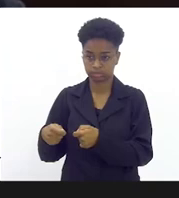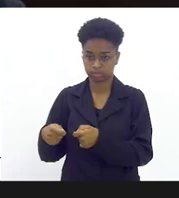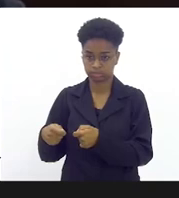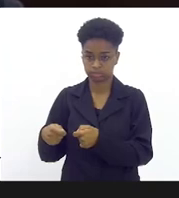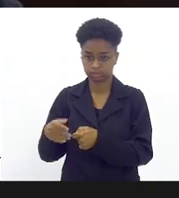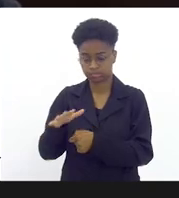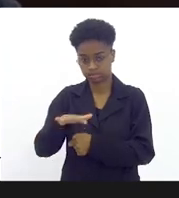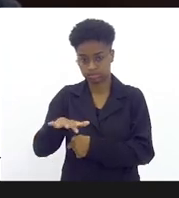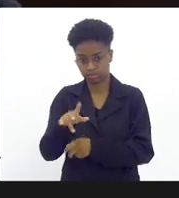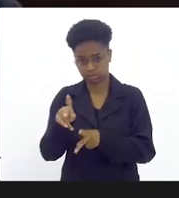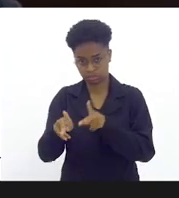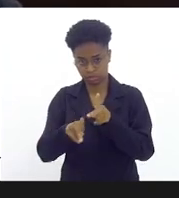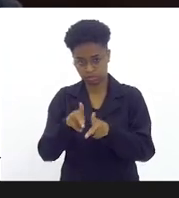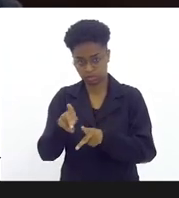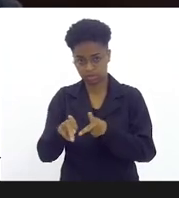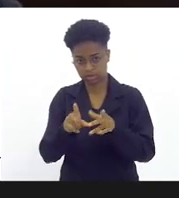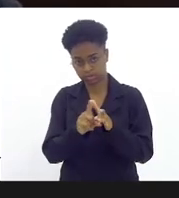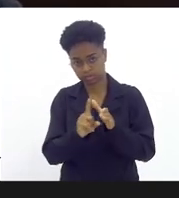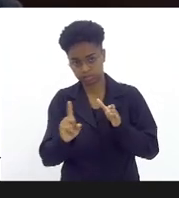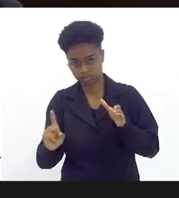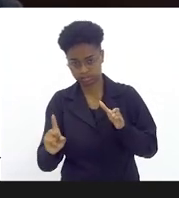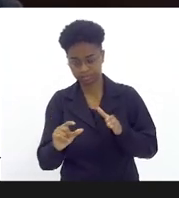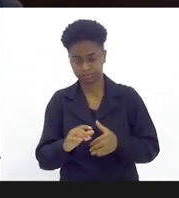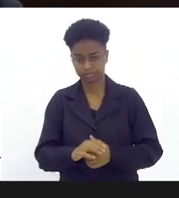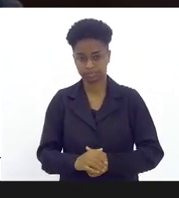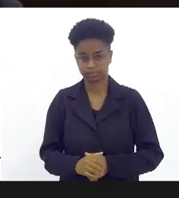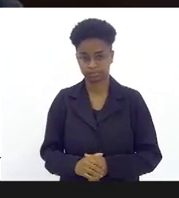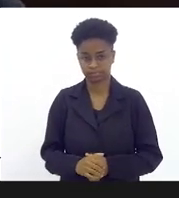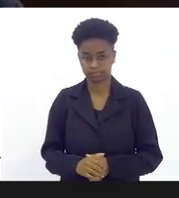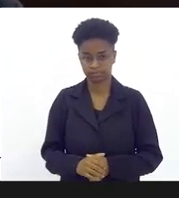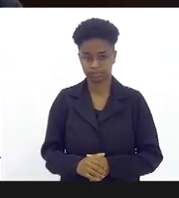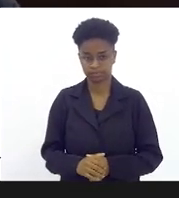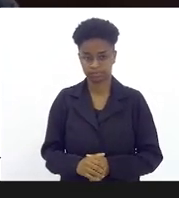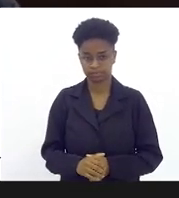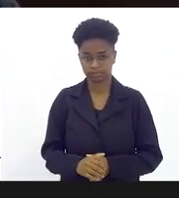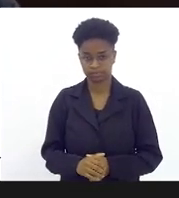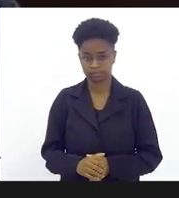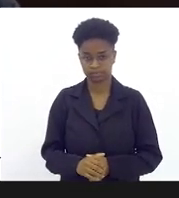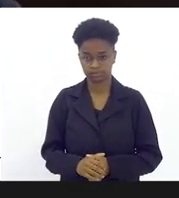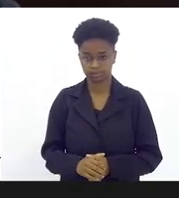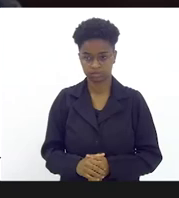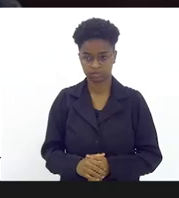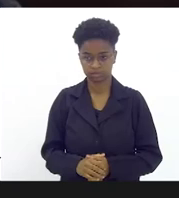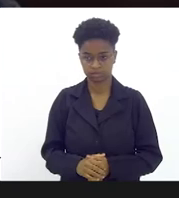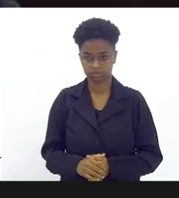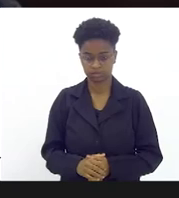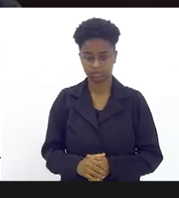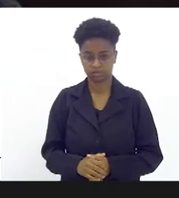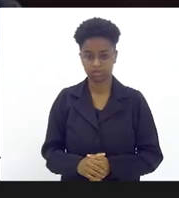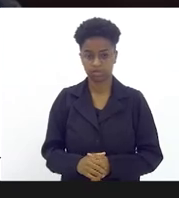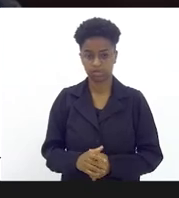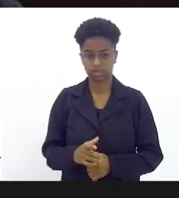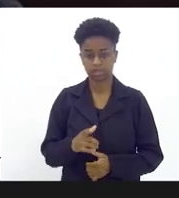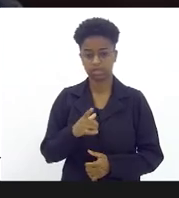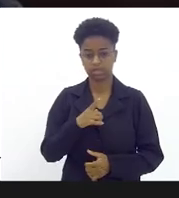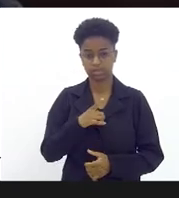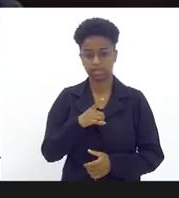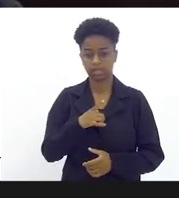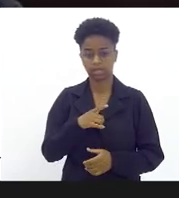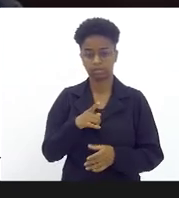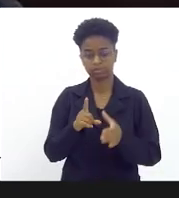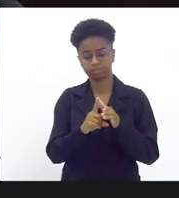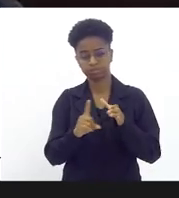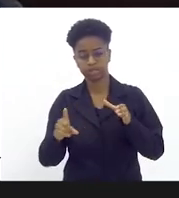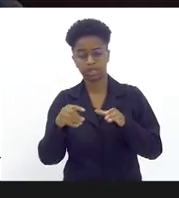dessa população marginalizada, que ascende, né, dentro da sociedade,